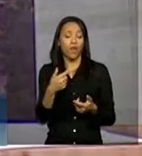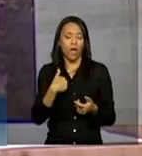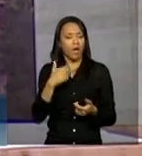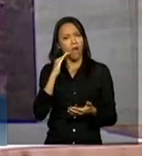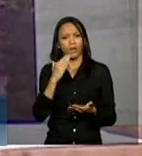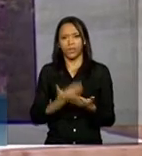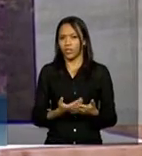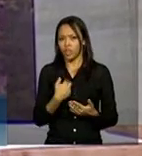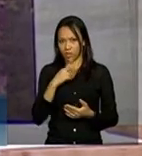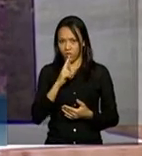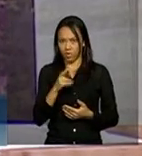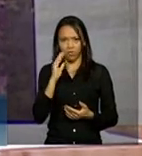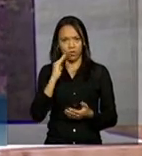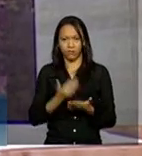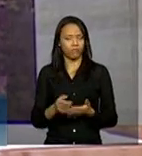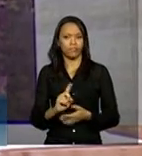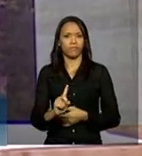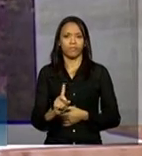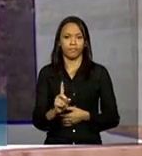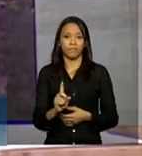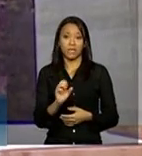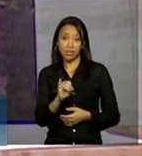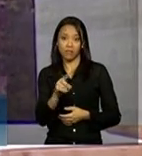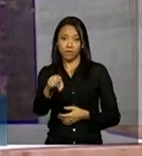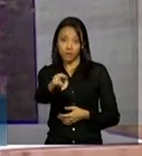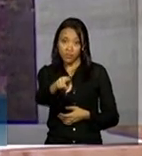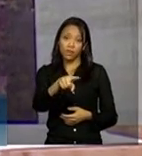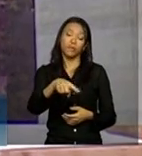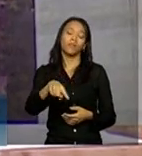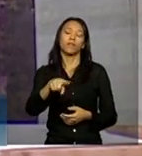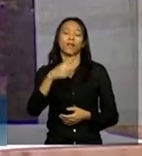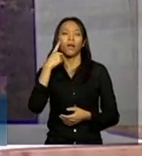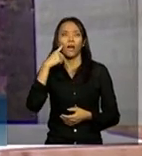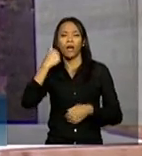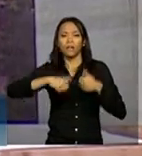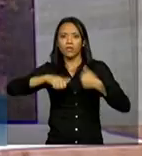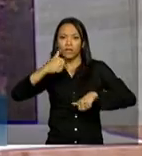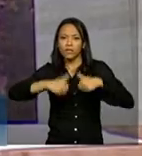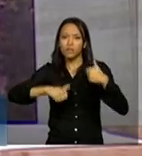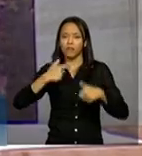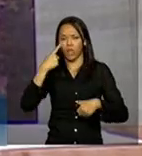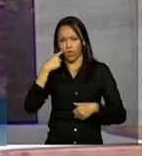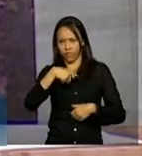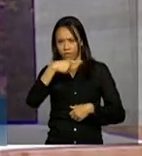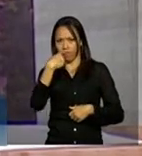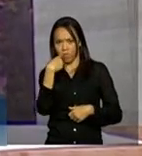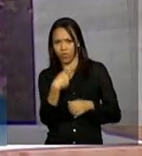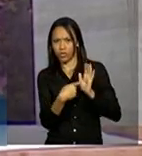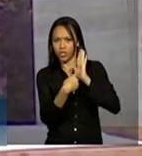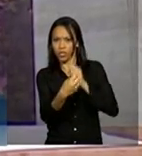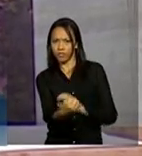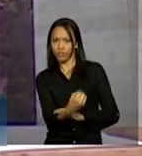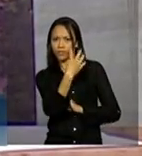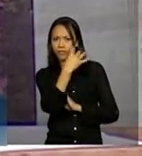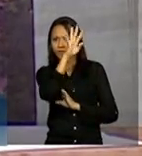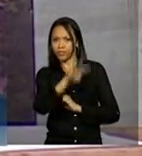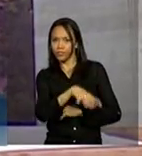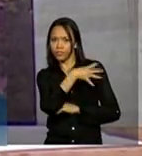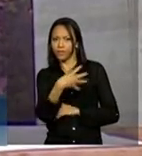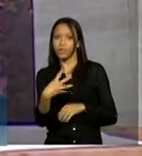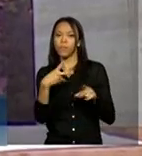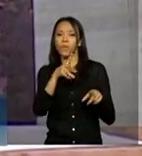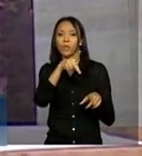não. Se você analisar os quadros que eu mostrei com os dois ciclos do PAC 1 e do